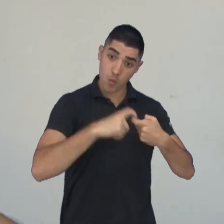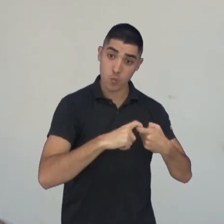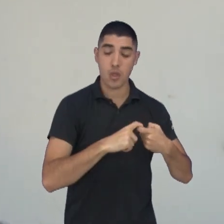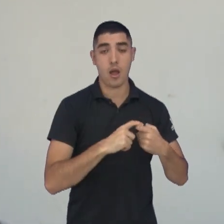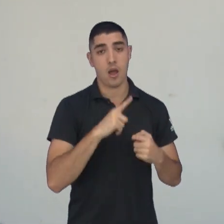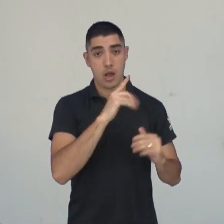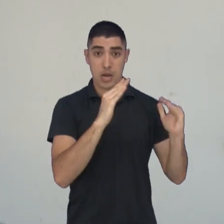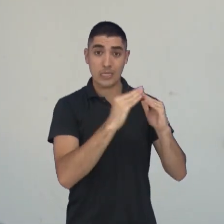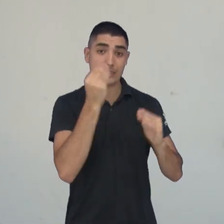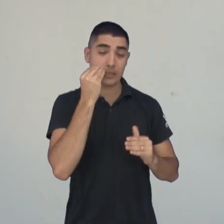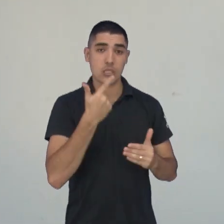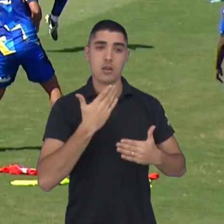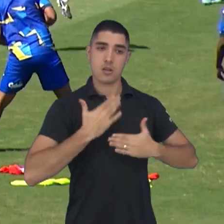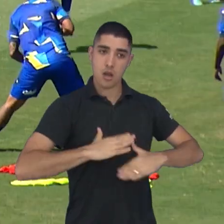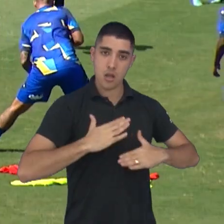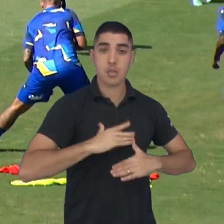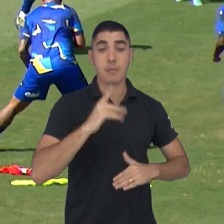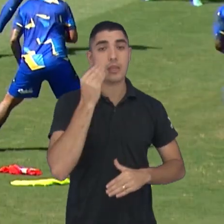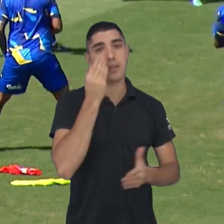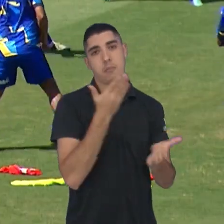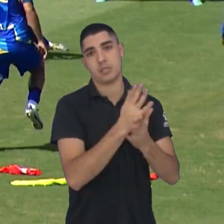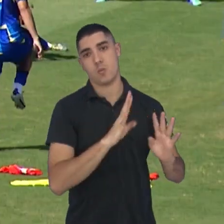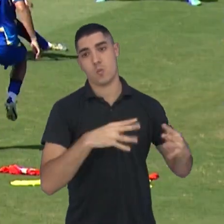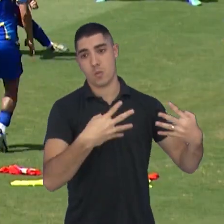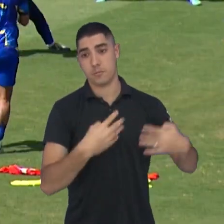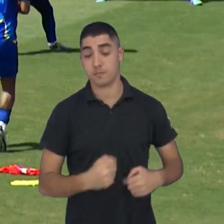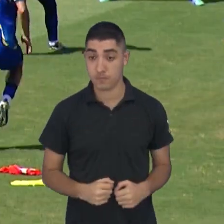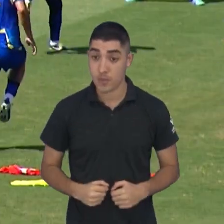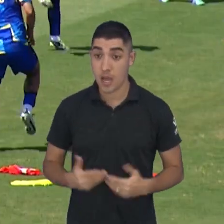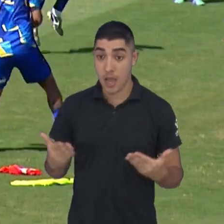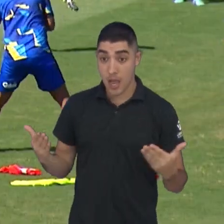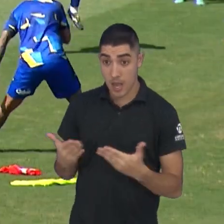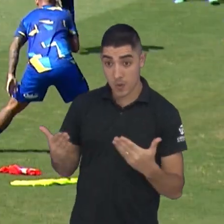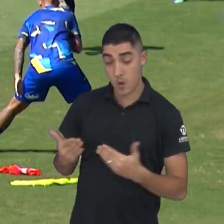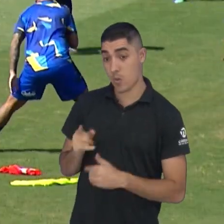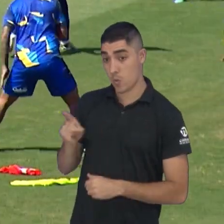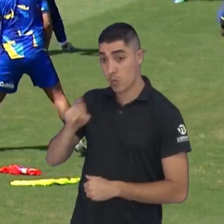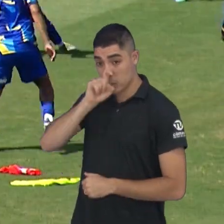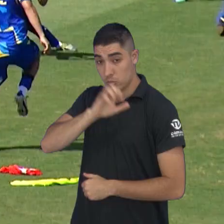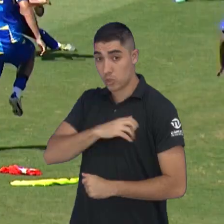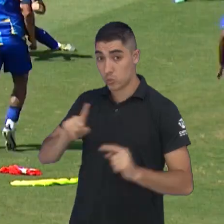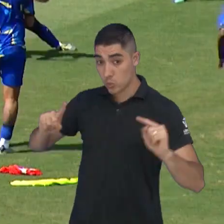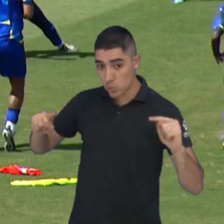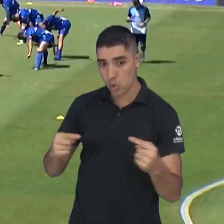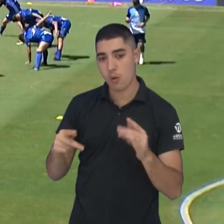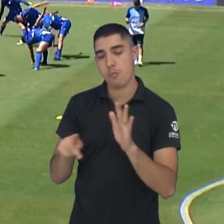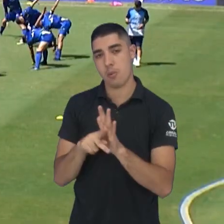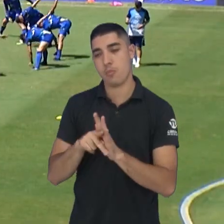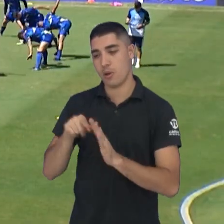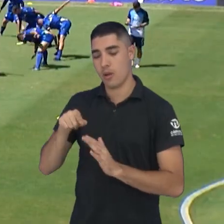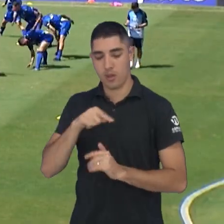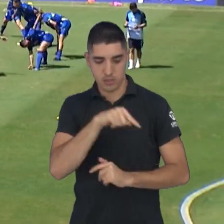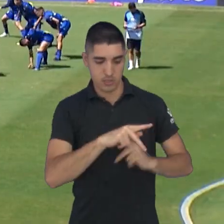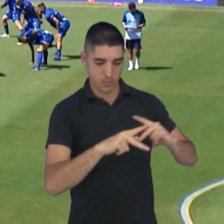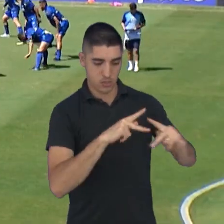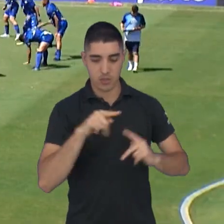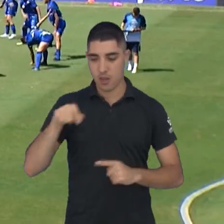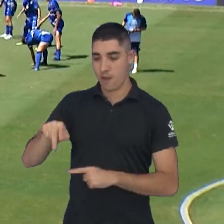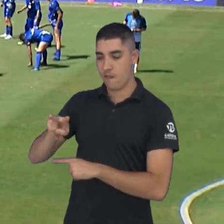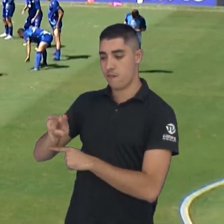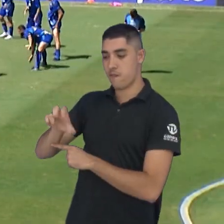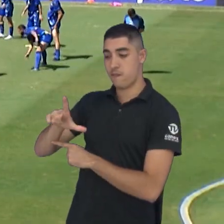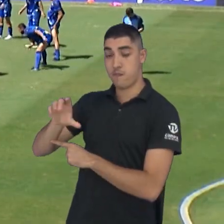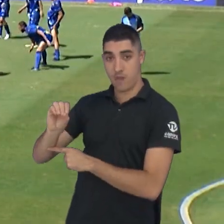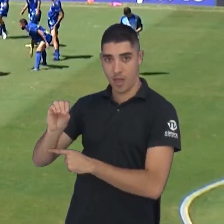classificação e descansar o time. O próximo compromisso do São José é contra o Velo Clube, em Rio Claro, para tentar reencontrar